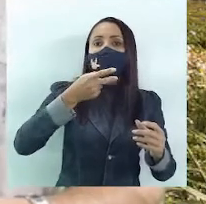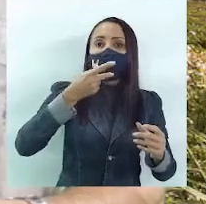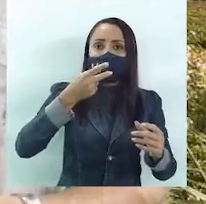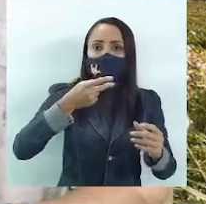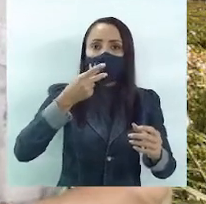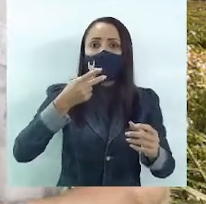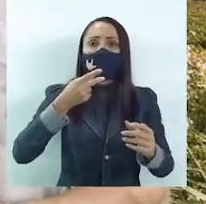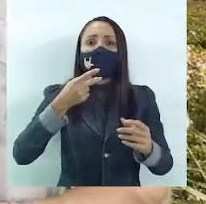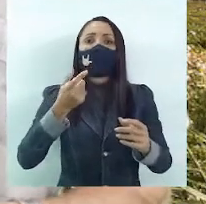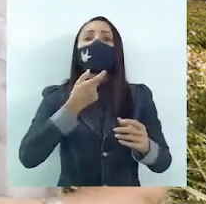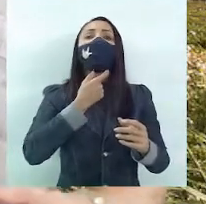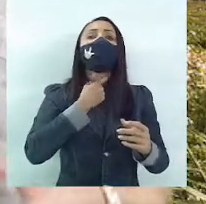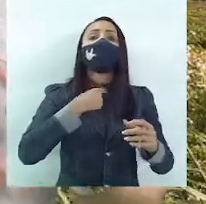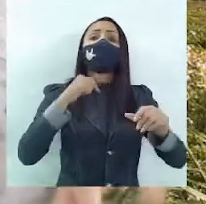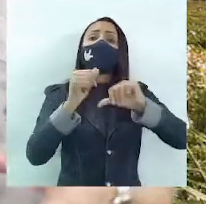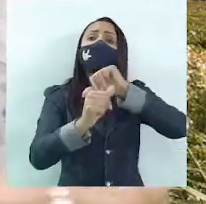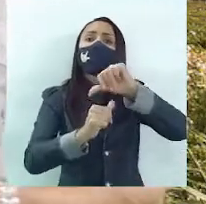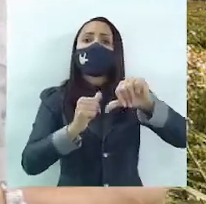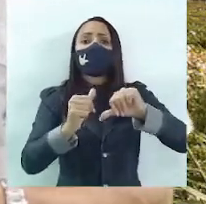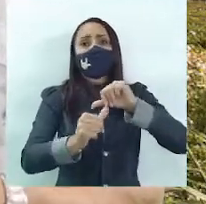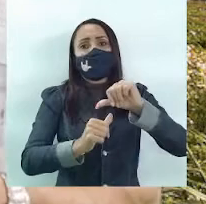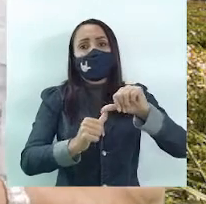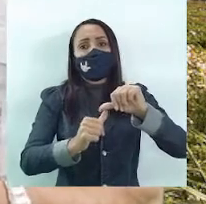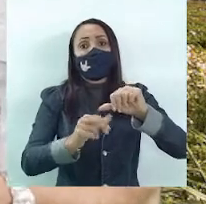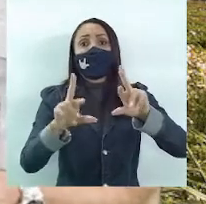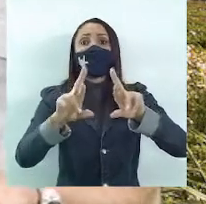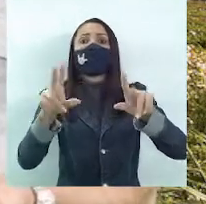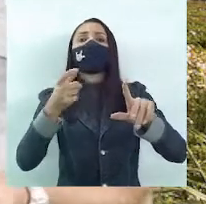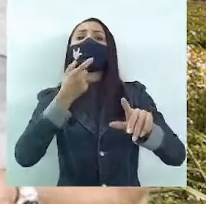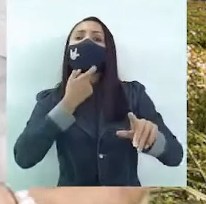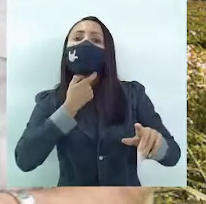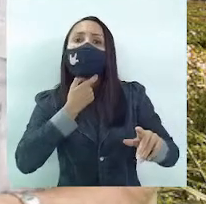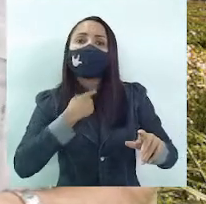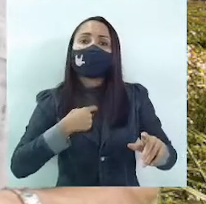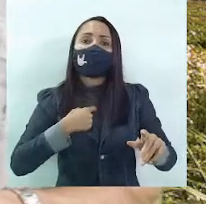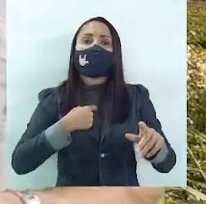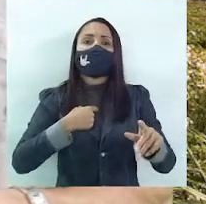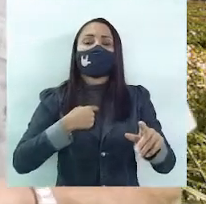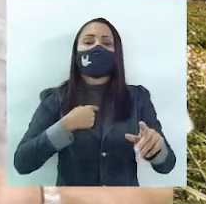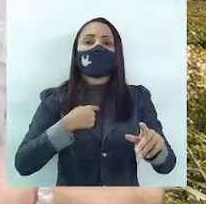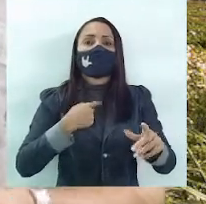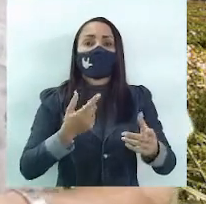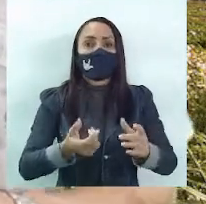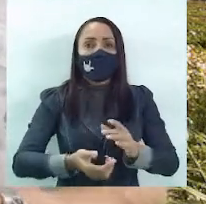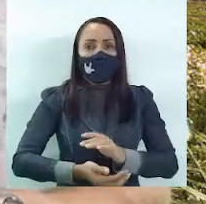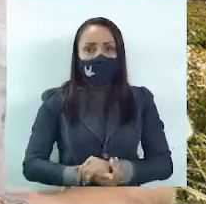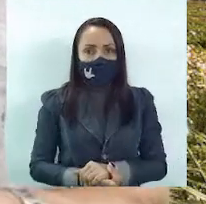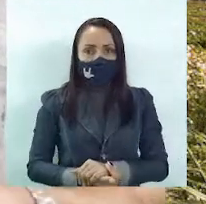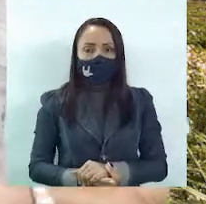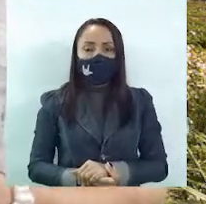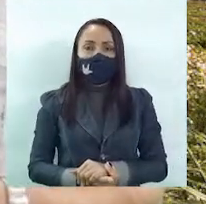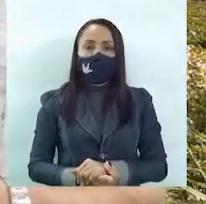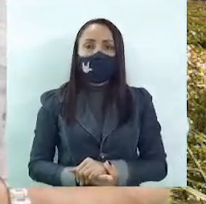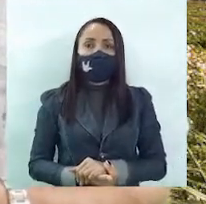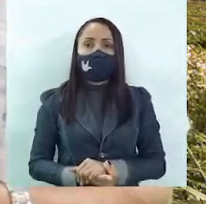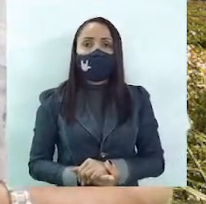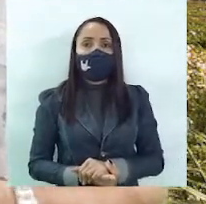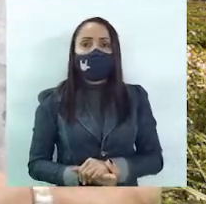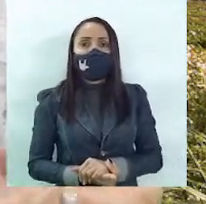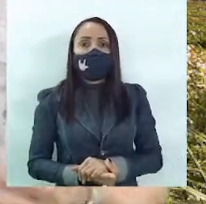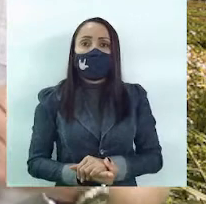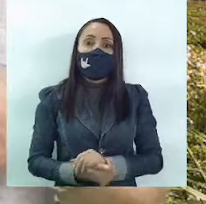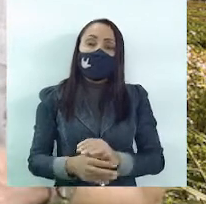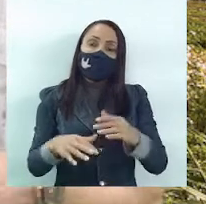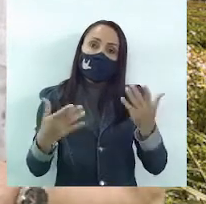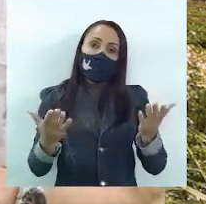sua voz muda. Há uma diferença na voz, porque o som vai ficar escapando por aquele espaço que está sem o dente. Então, além